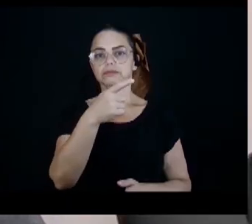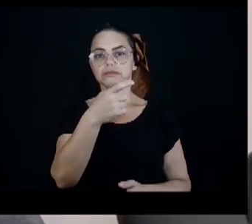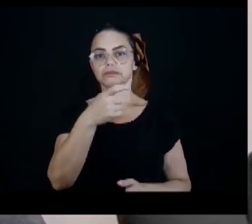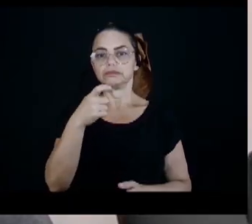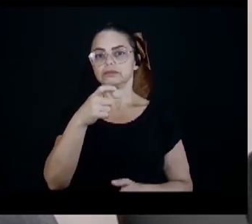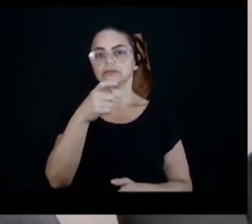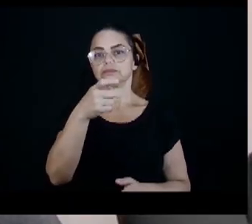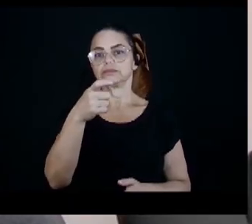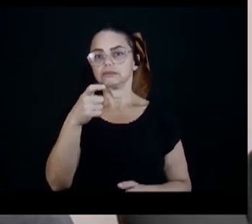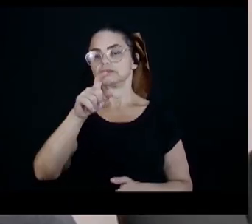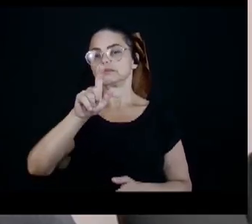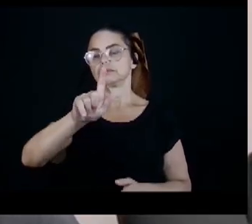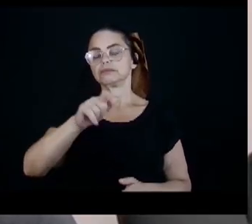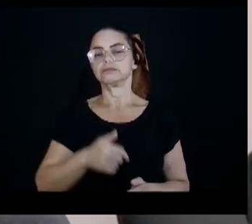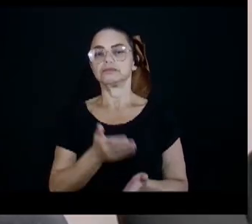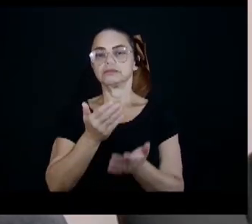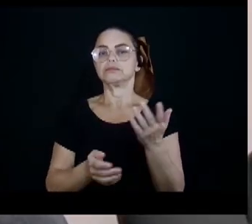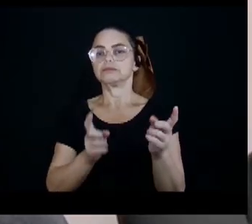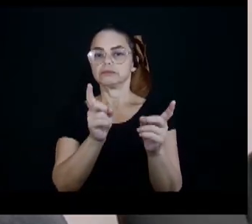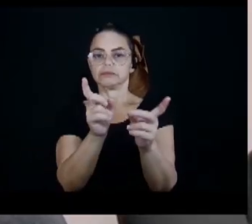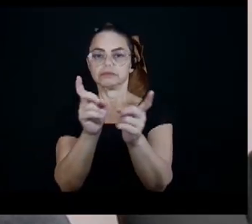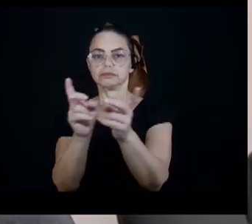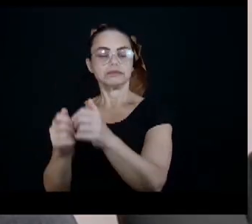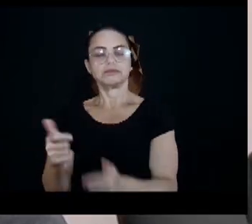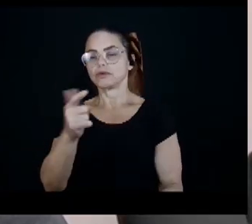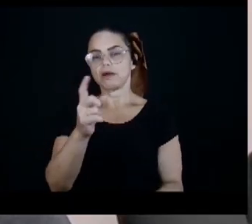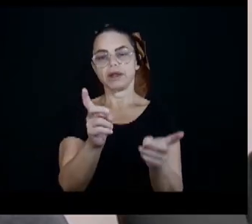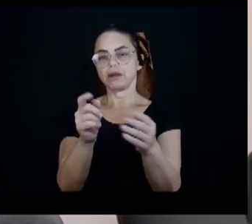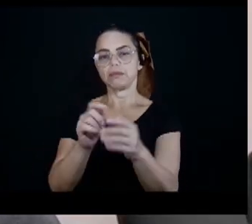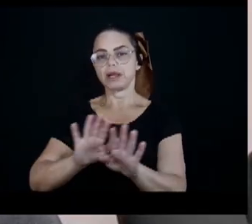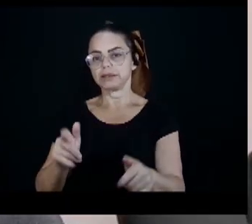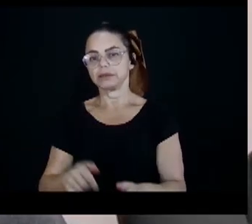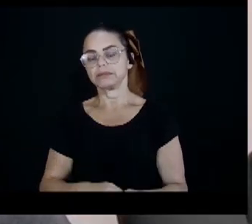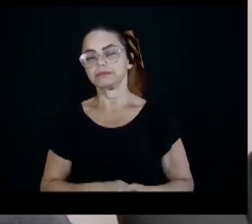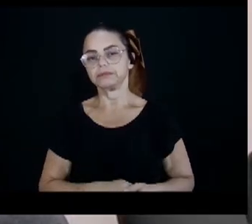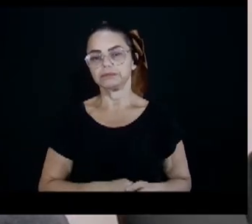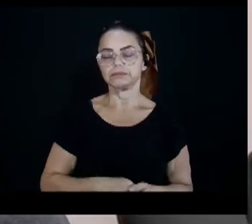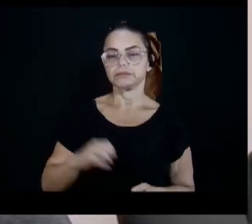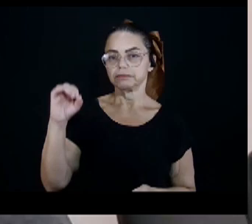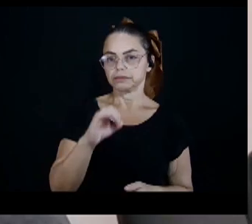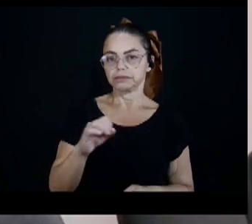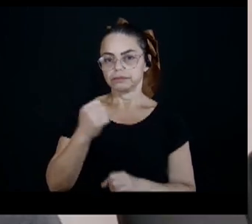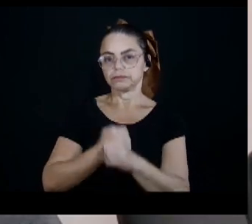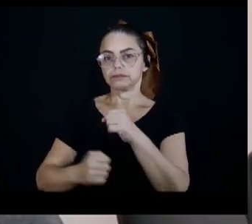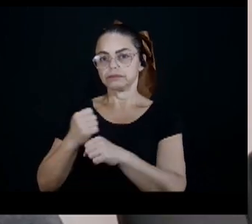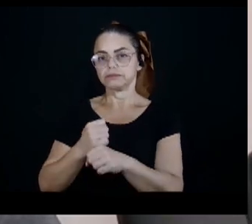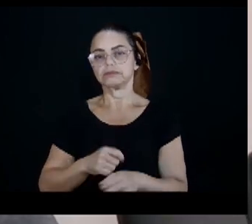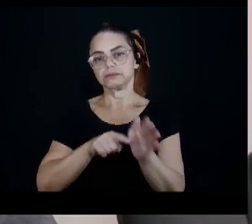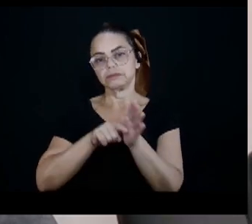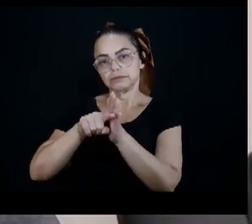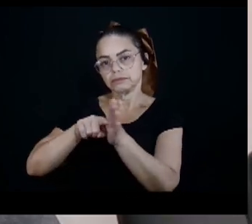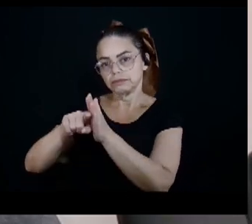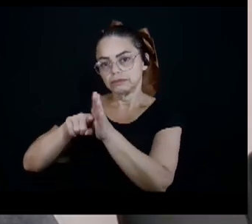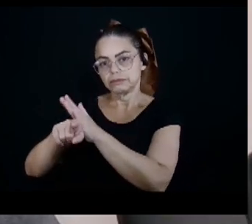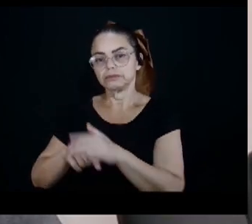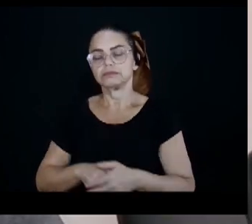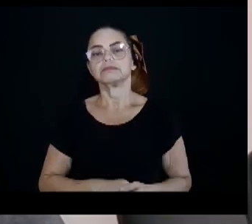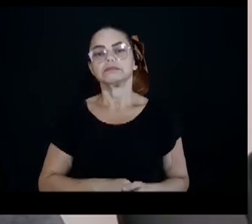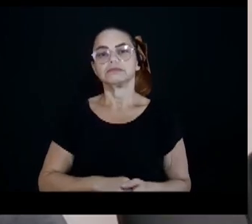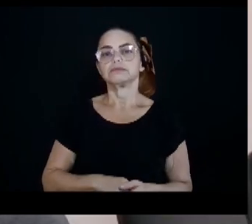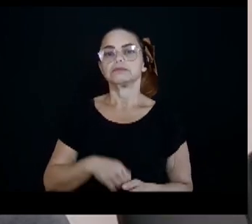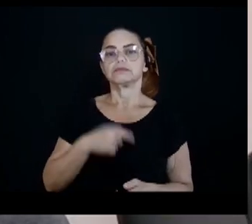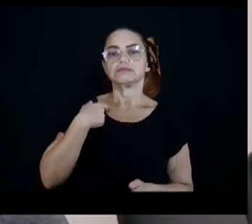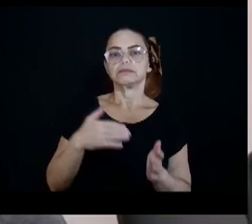Só para você ter uma ideia, em outubro do ano passado saiu uma pesquisa dizendo que até